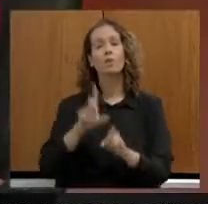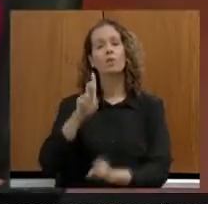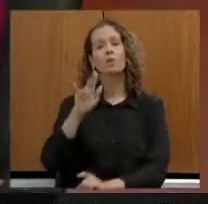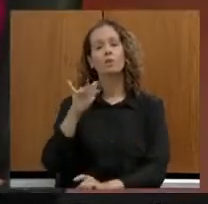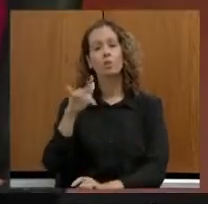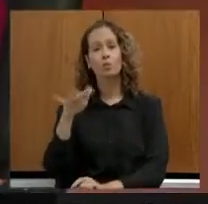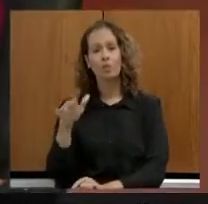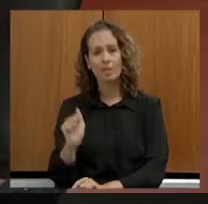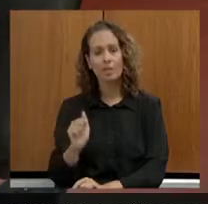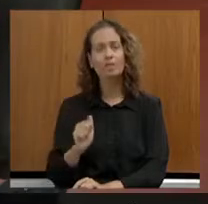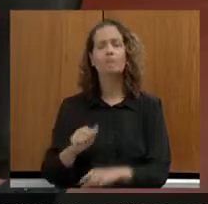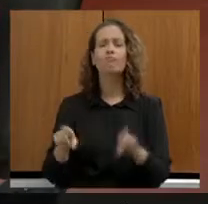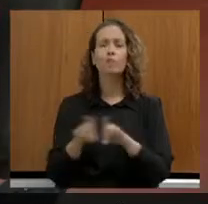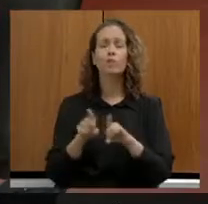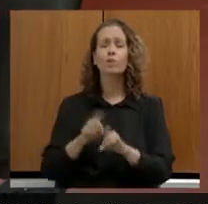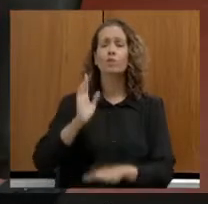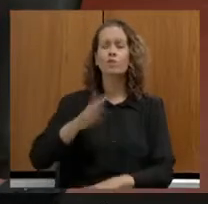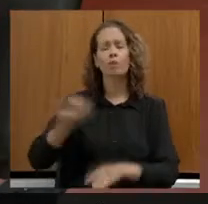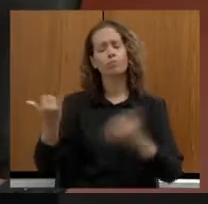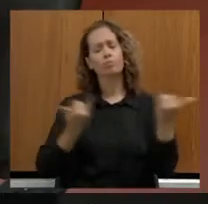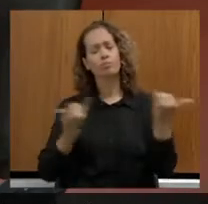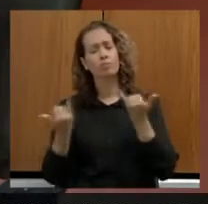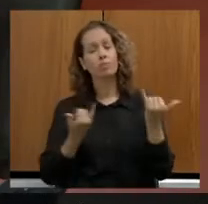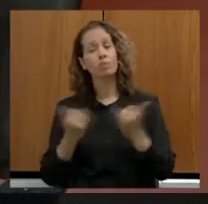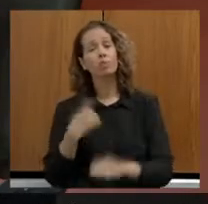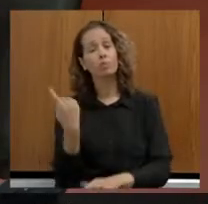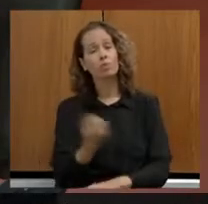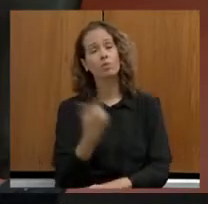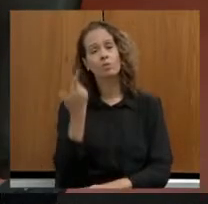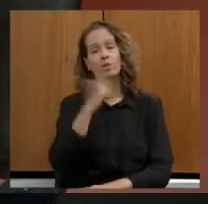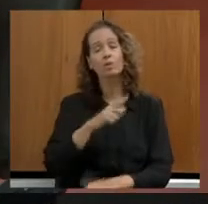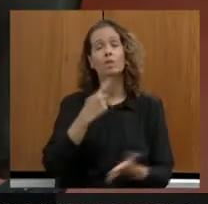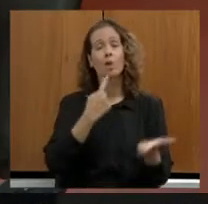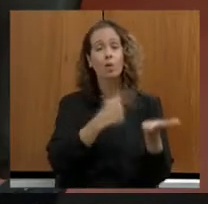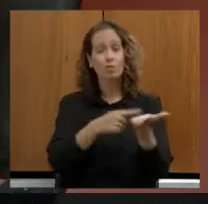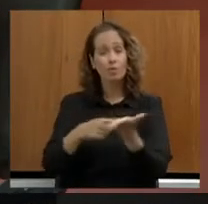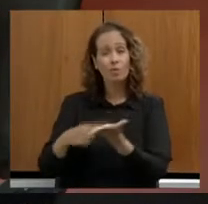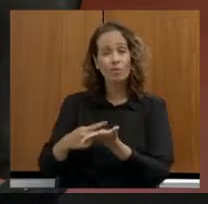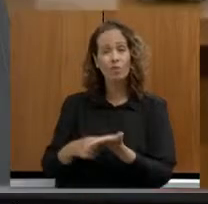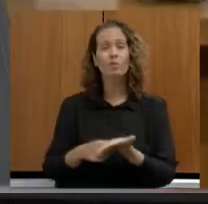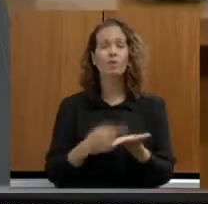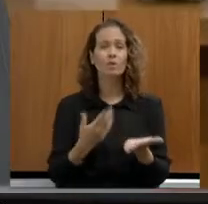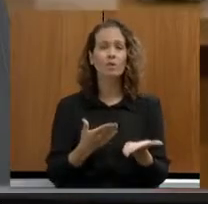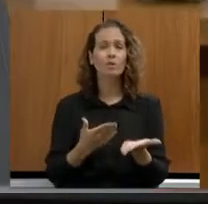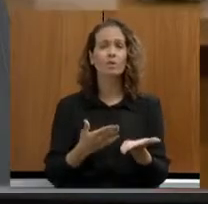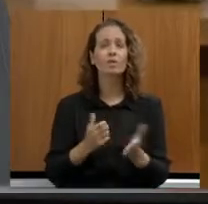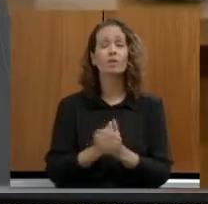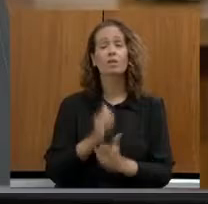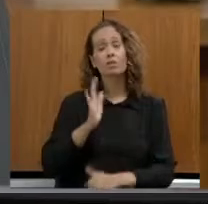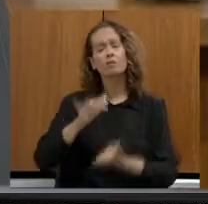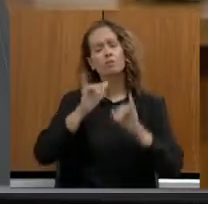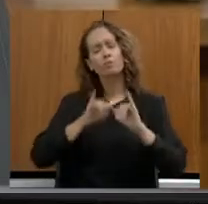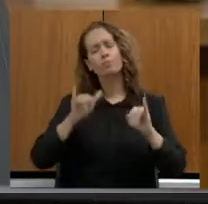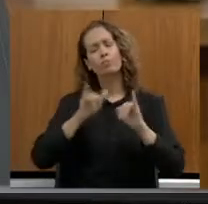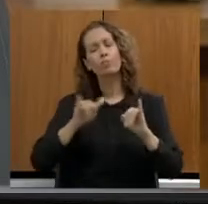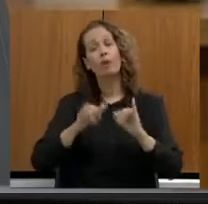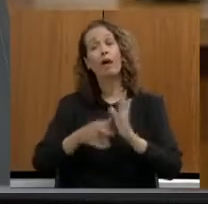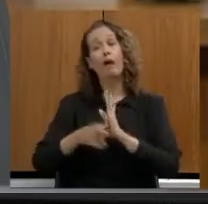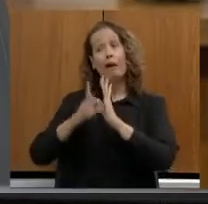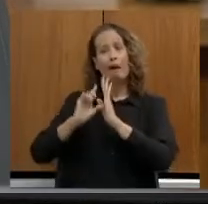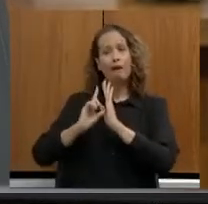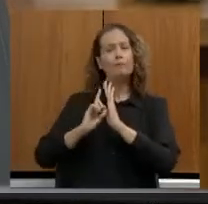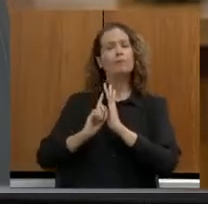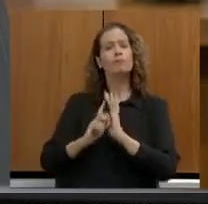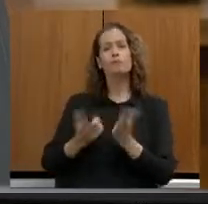vem me sinalizando regularmente é que a gente vai conseguir Honrar compromissos que já já foram falados aqui que nunca haviam sido